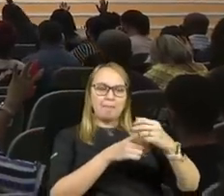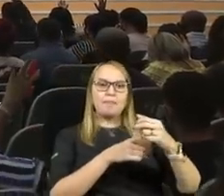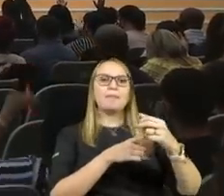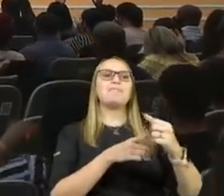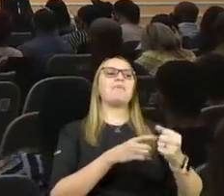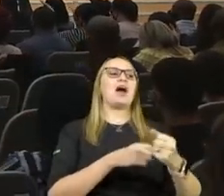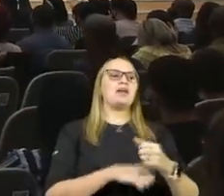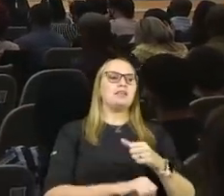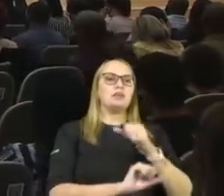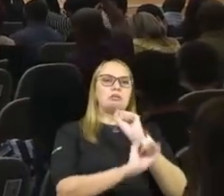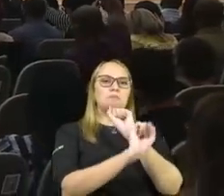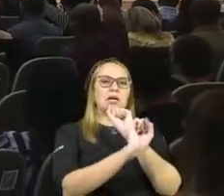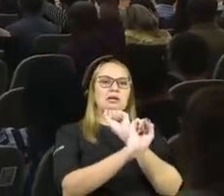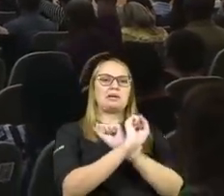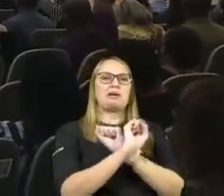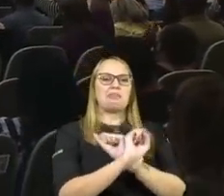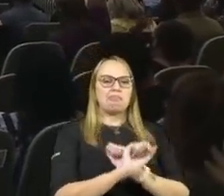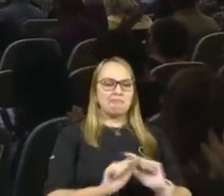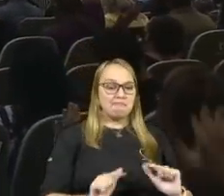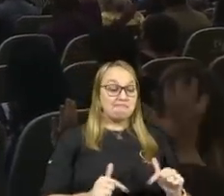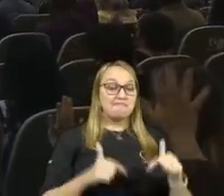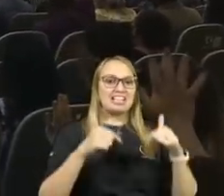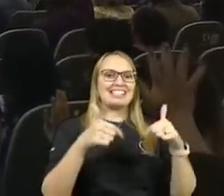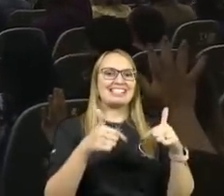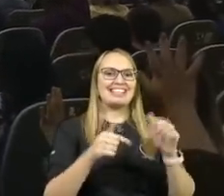imobilizado, travado, sem poder agir contra você.